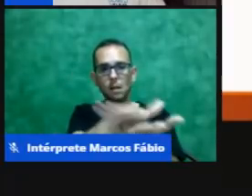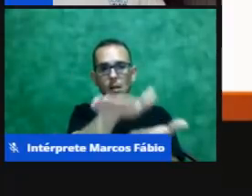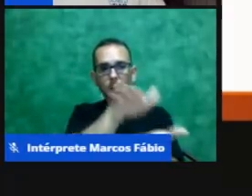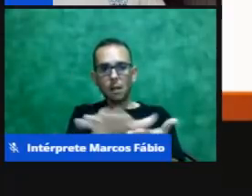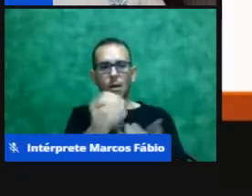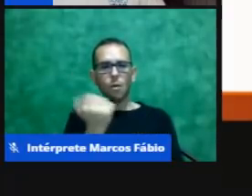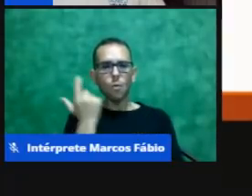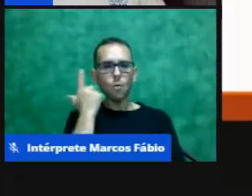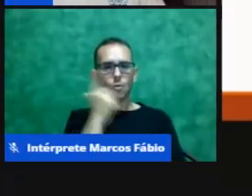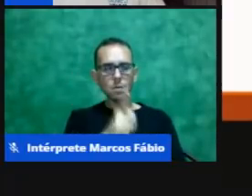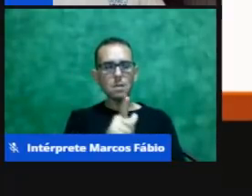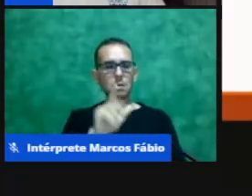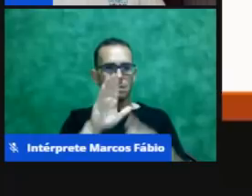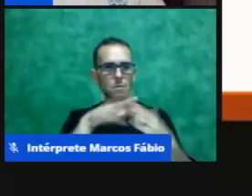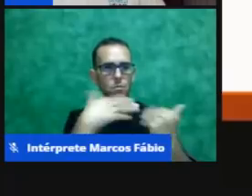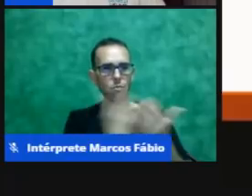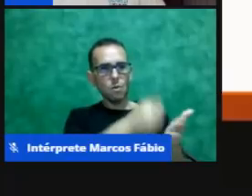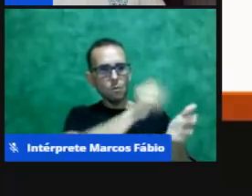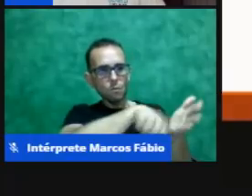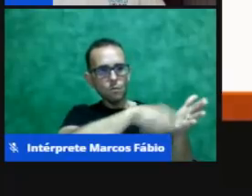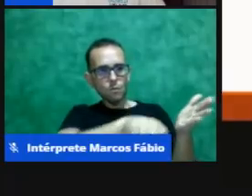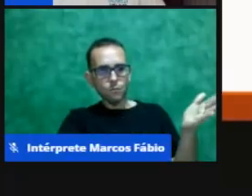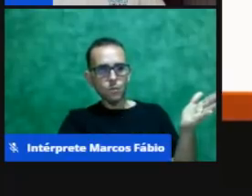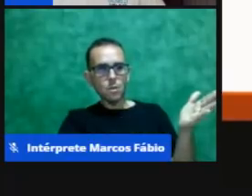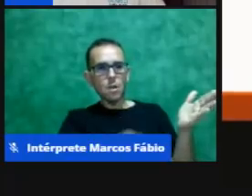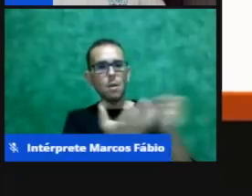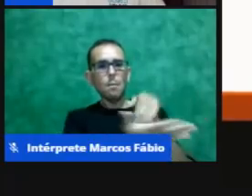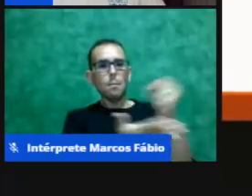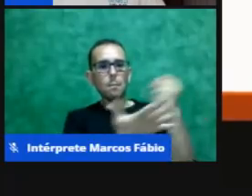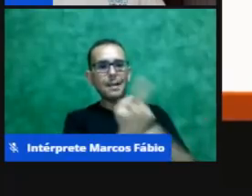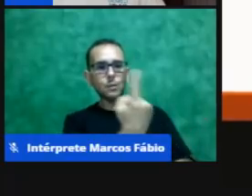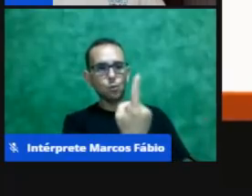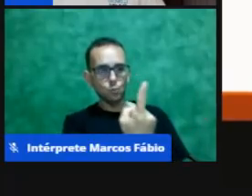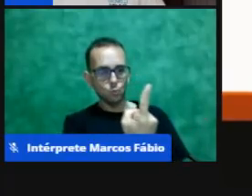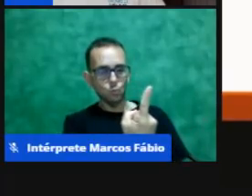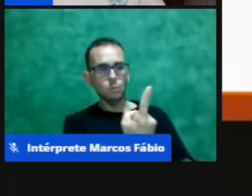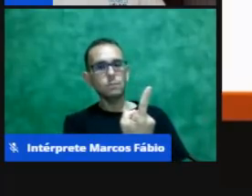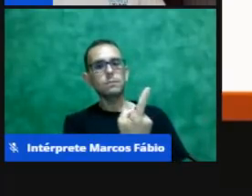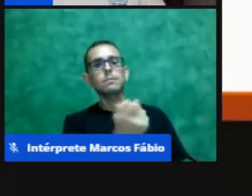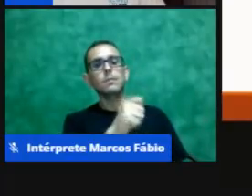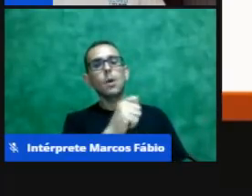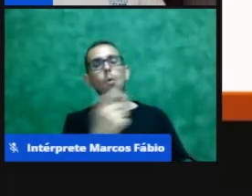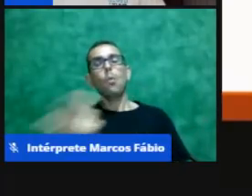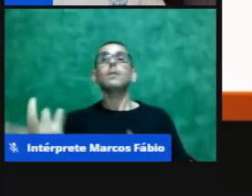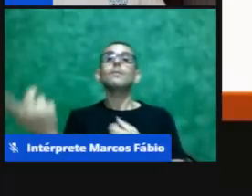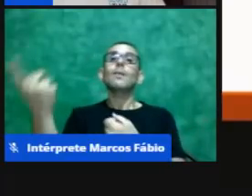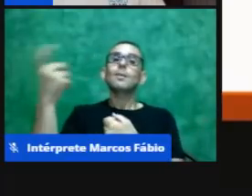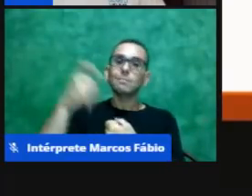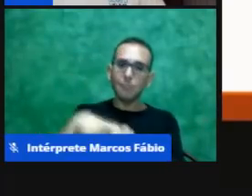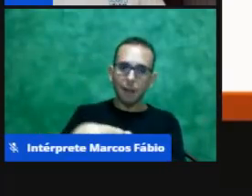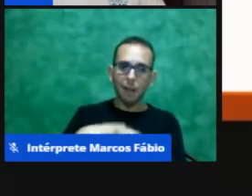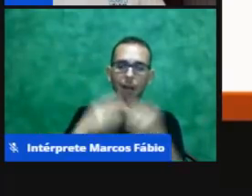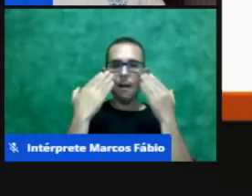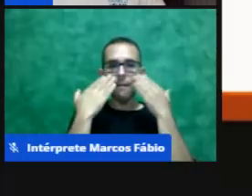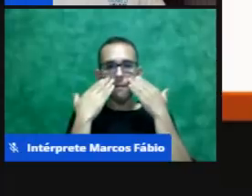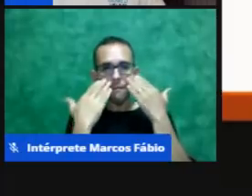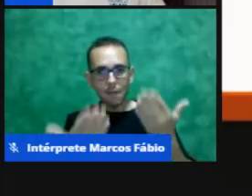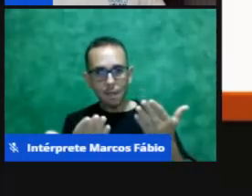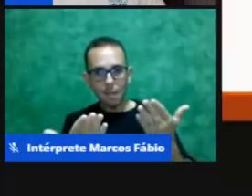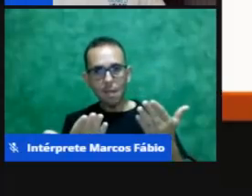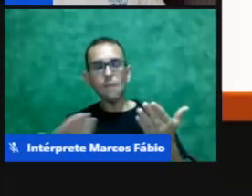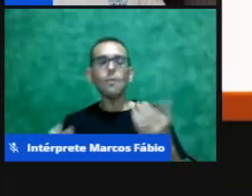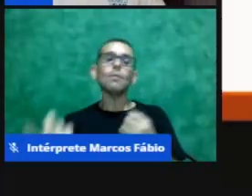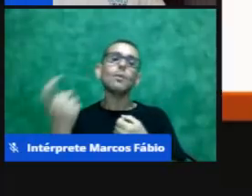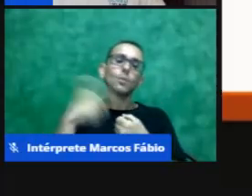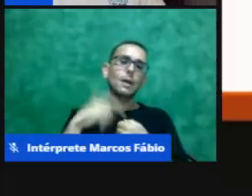consegui ir na escola para corrigir o caderno base número 1, daqueles que entregaram, né? Depois, quando eu voltar a abrir as escolas, eu vou novamente